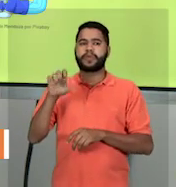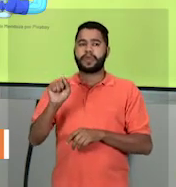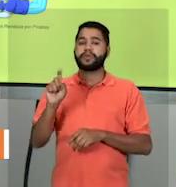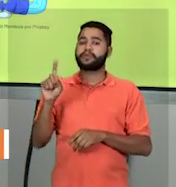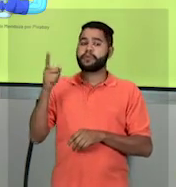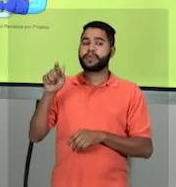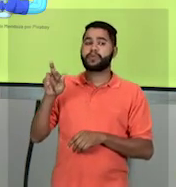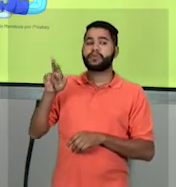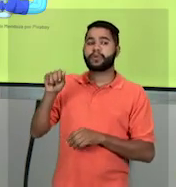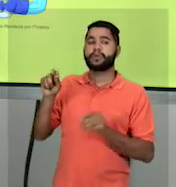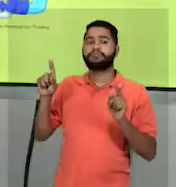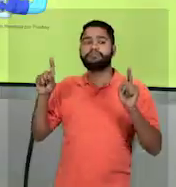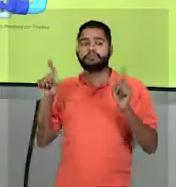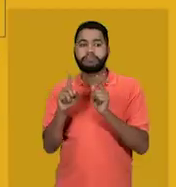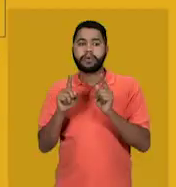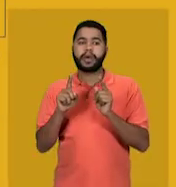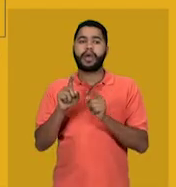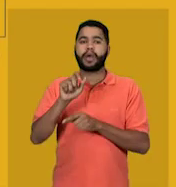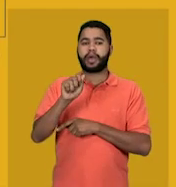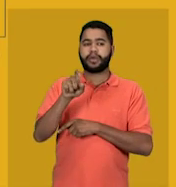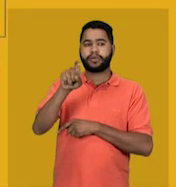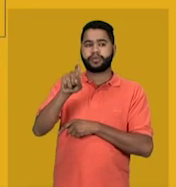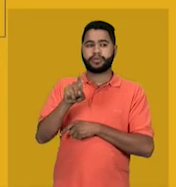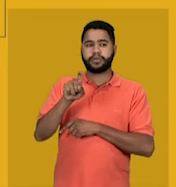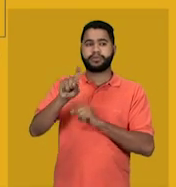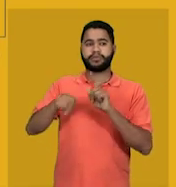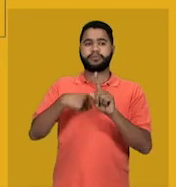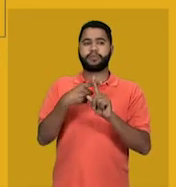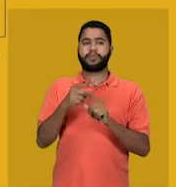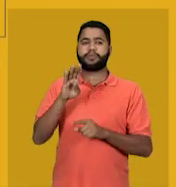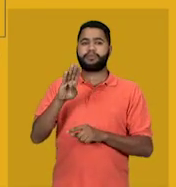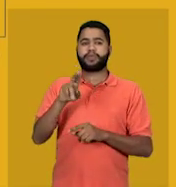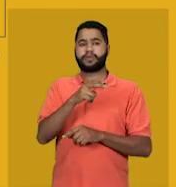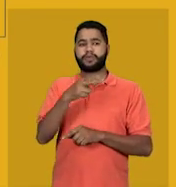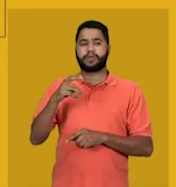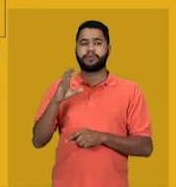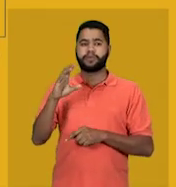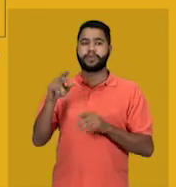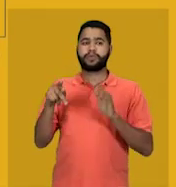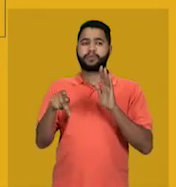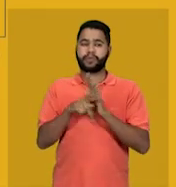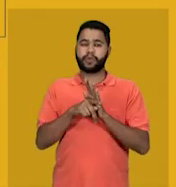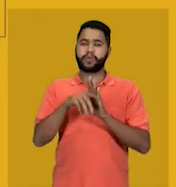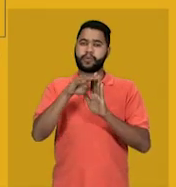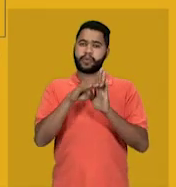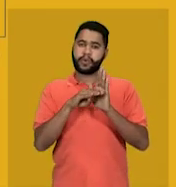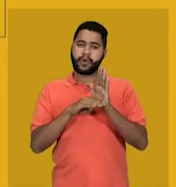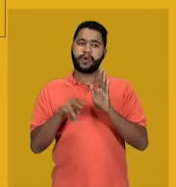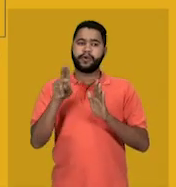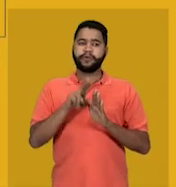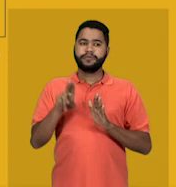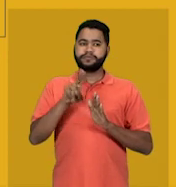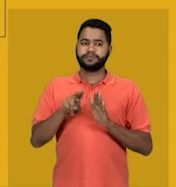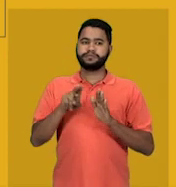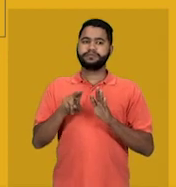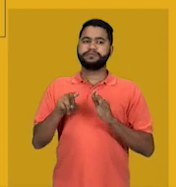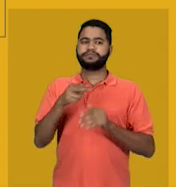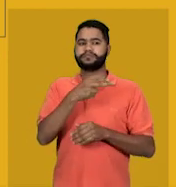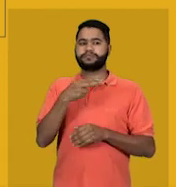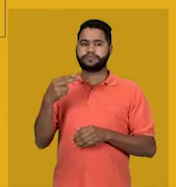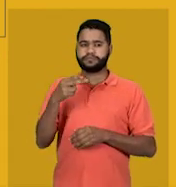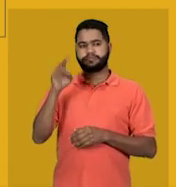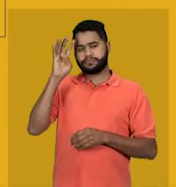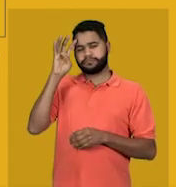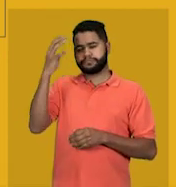redutíveis a forma a x + b = c fazendo uso das propriedades da igualdade e resolver uma equação do